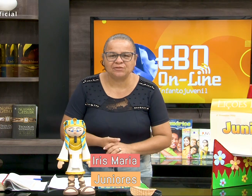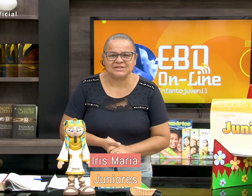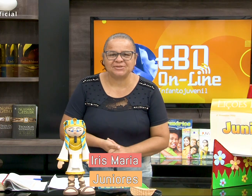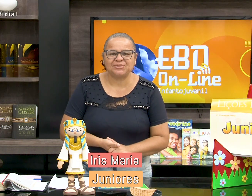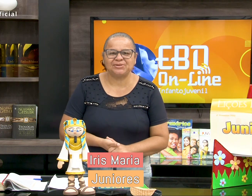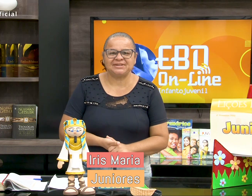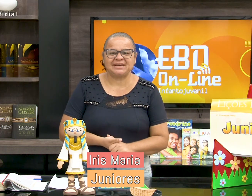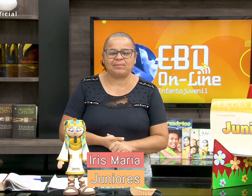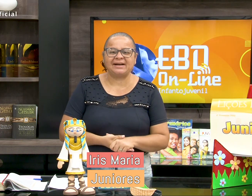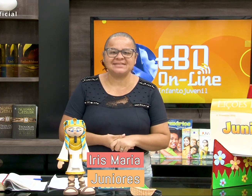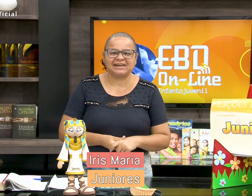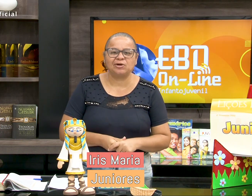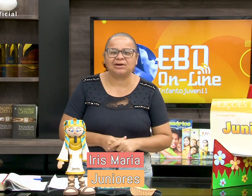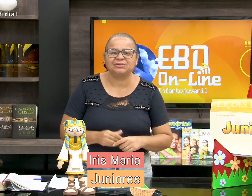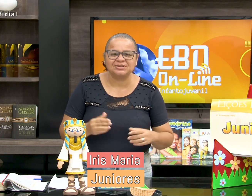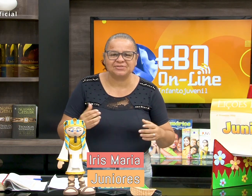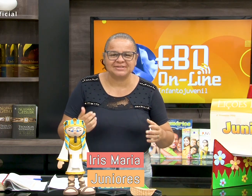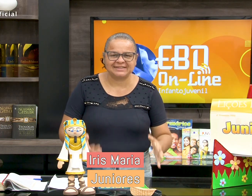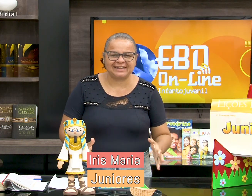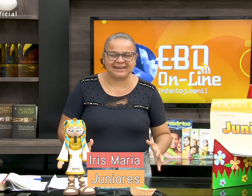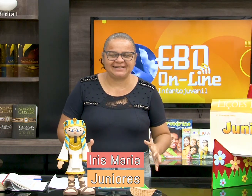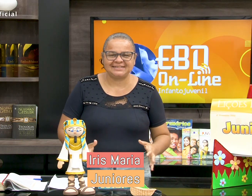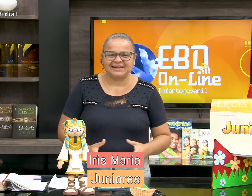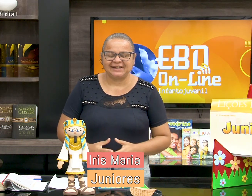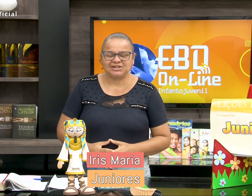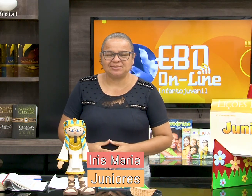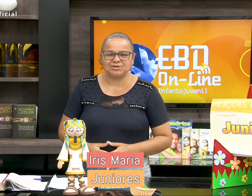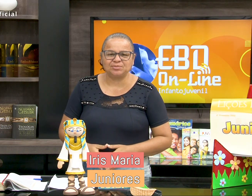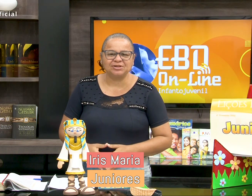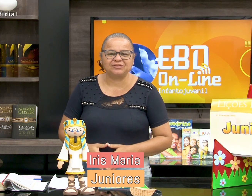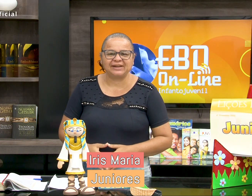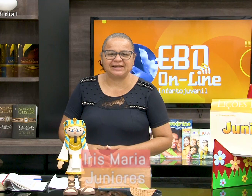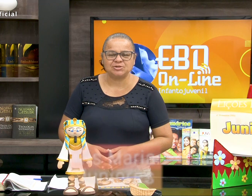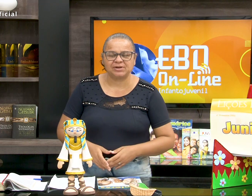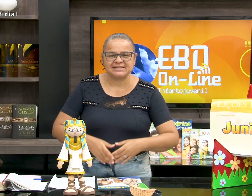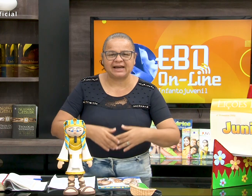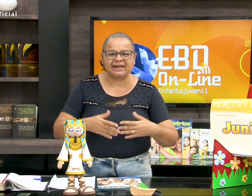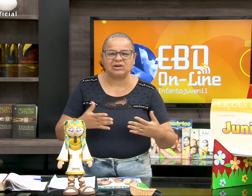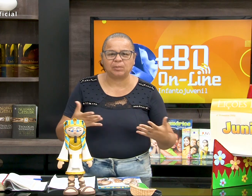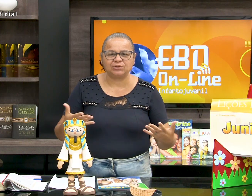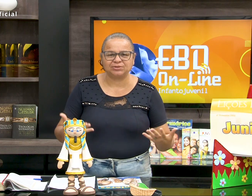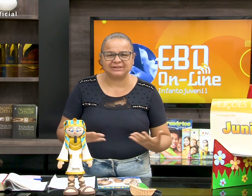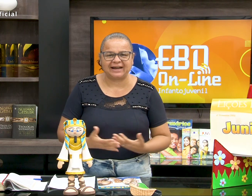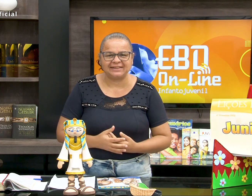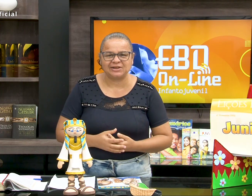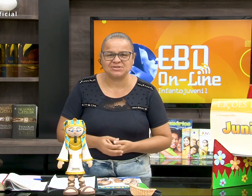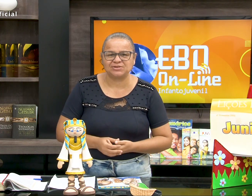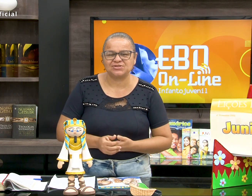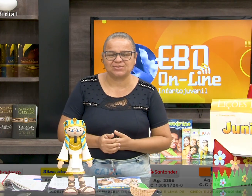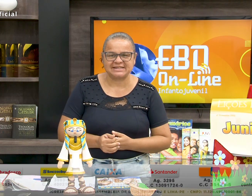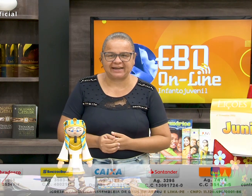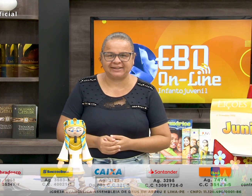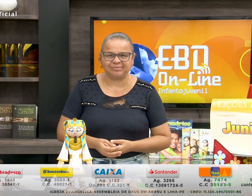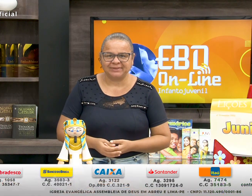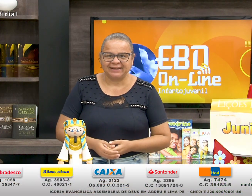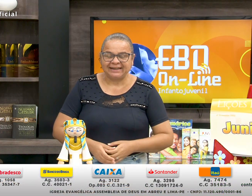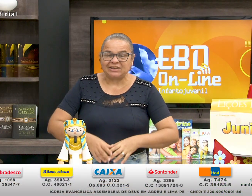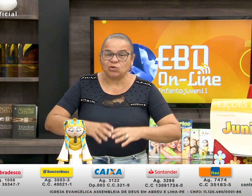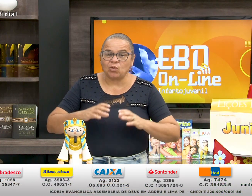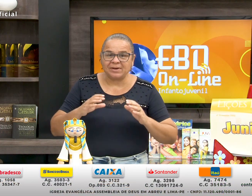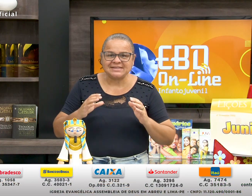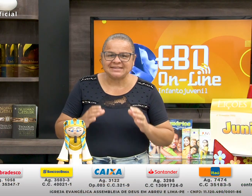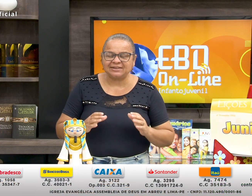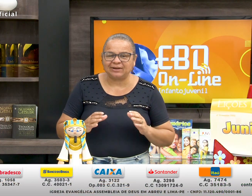Olá, professores, a paz do Senhor a todos vocês. Estamos muito felizes por essa rica oportunidade que o Senhor nos concede.